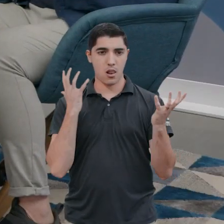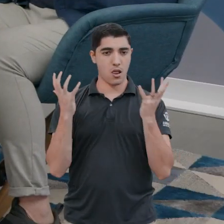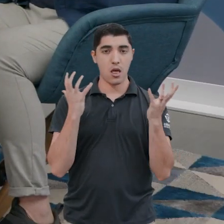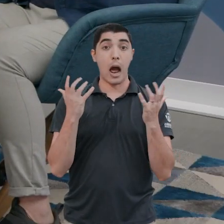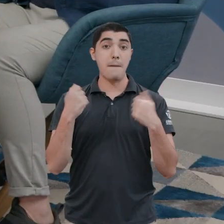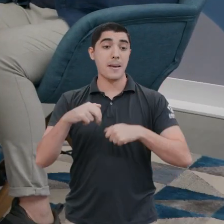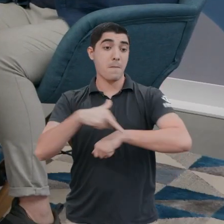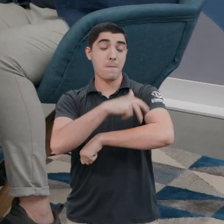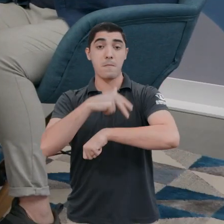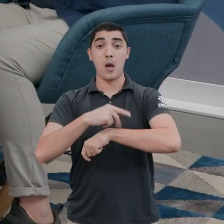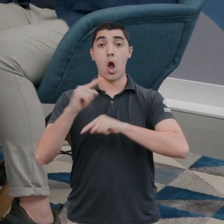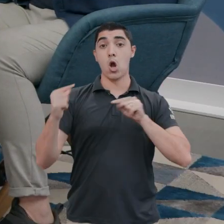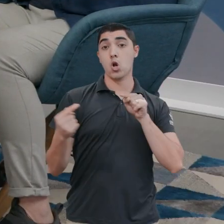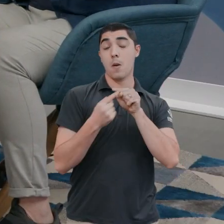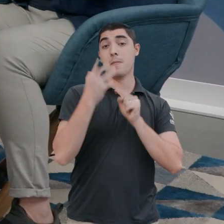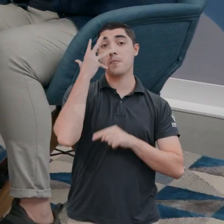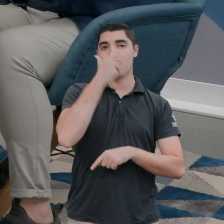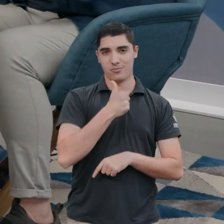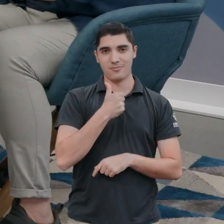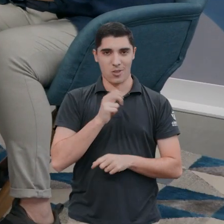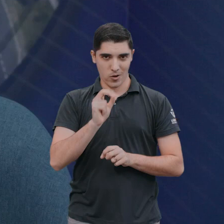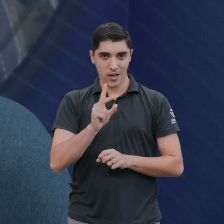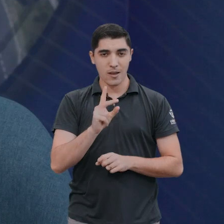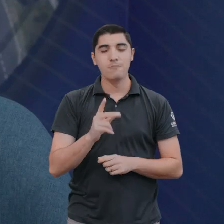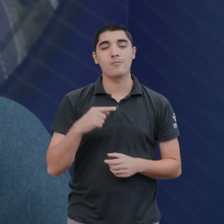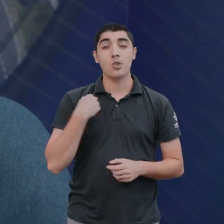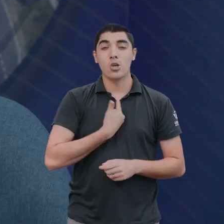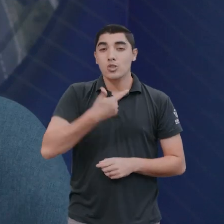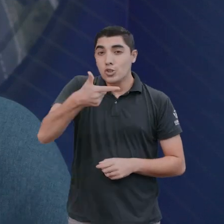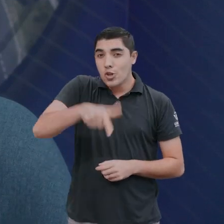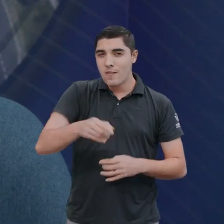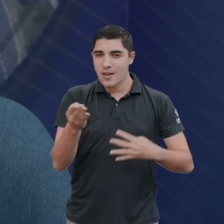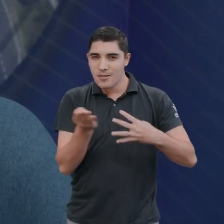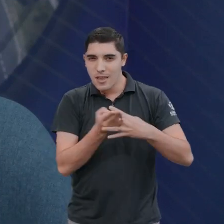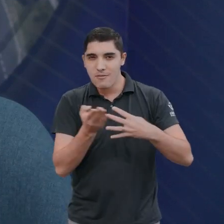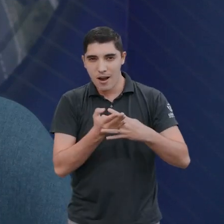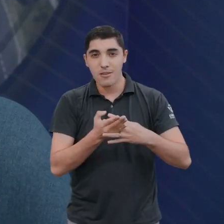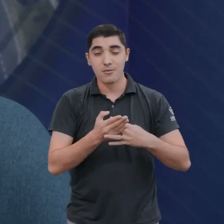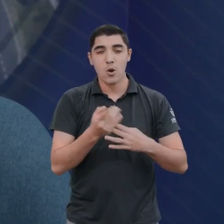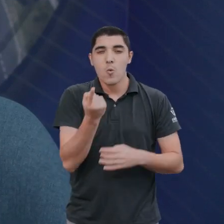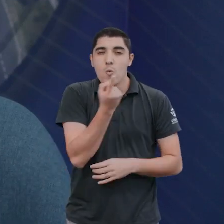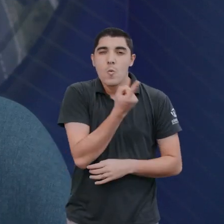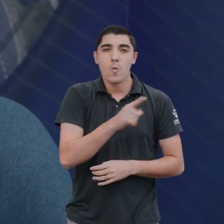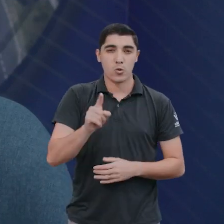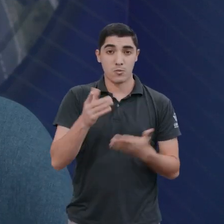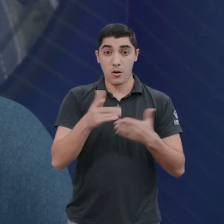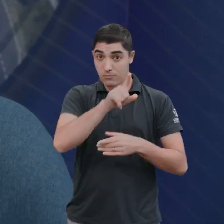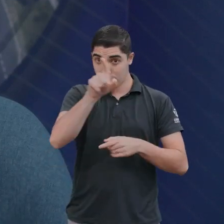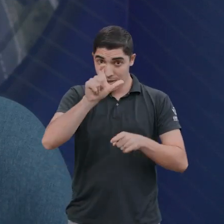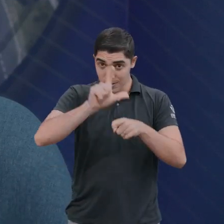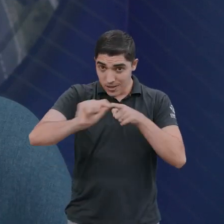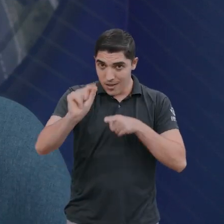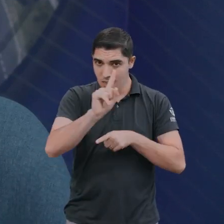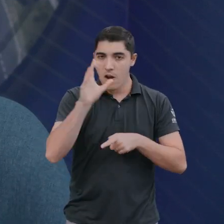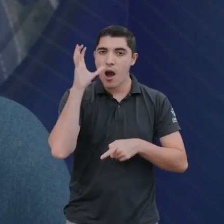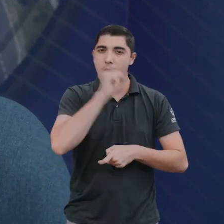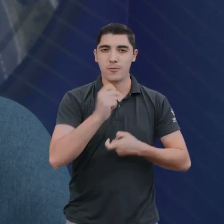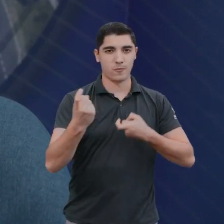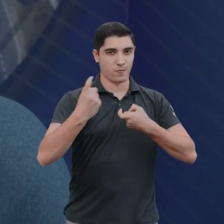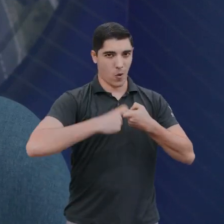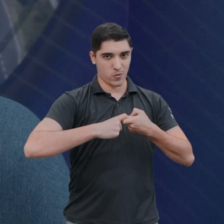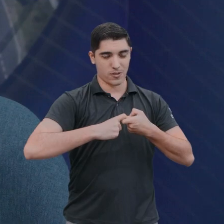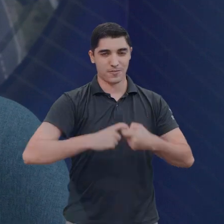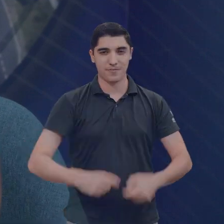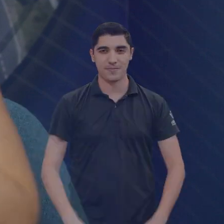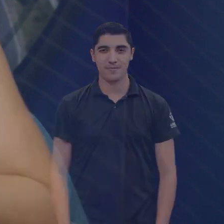né, estética feminina em relação à moda também. A gente vai para mais um intervalo, o último de hoje, mas não saiam daí que a gente volta